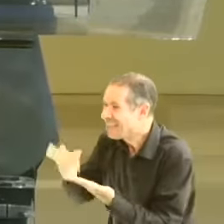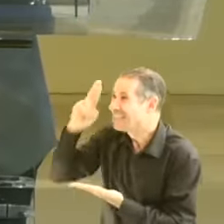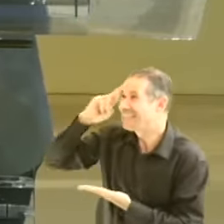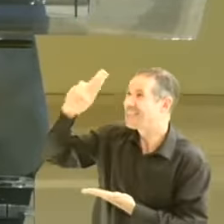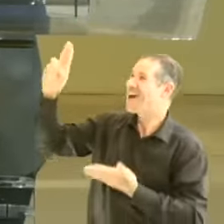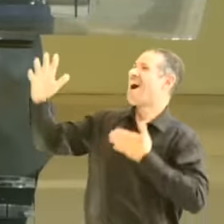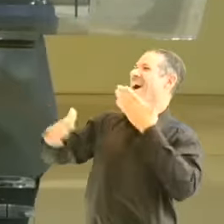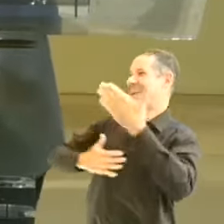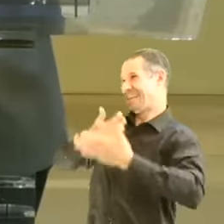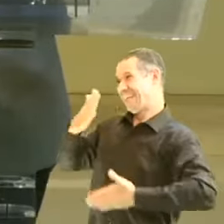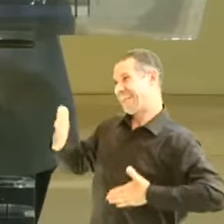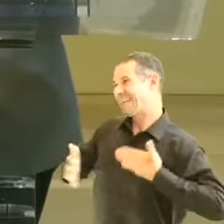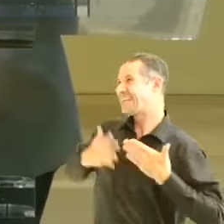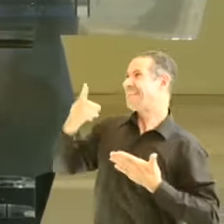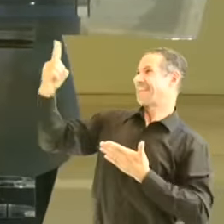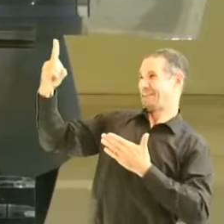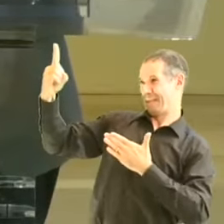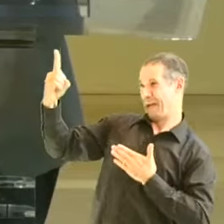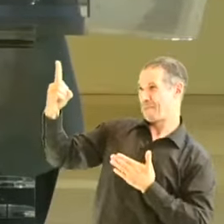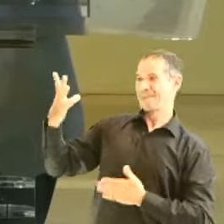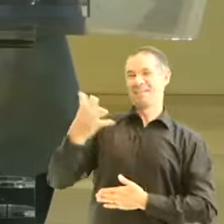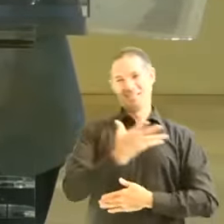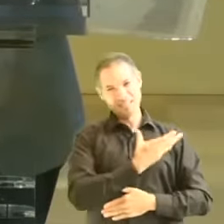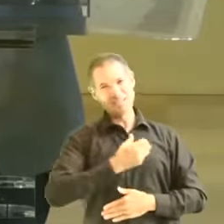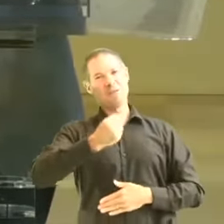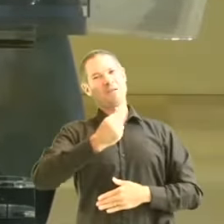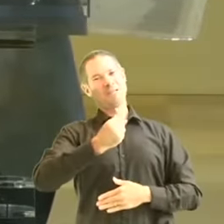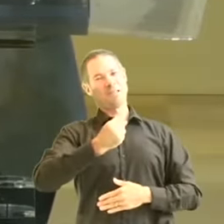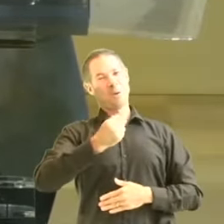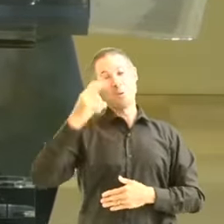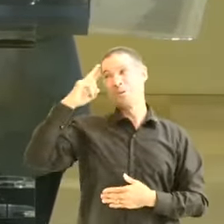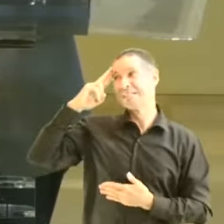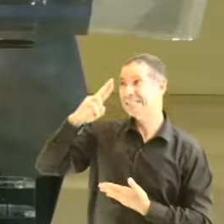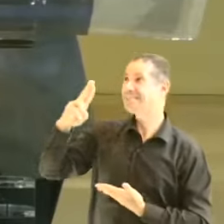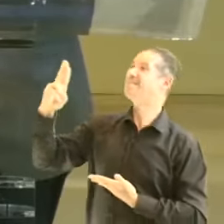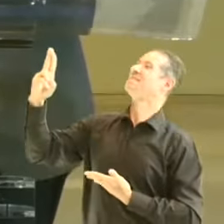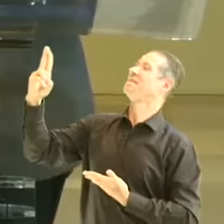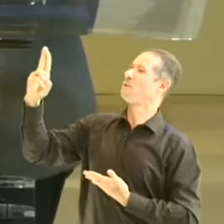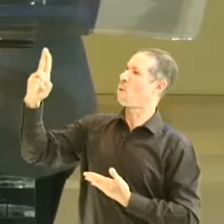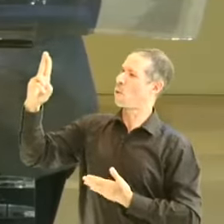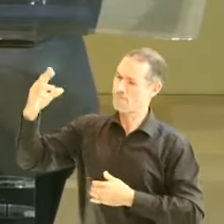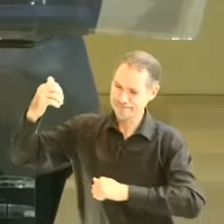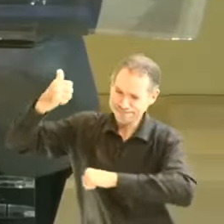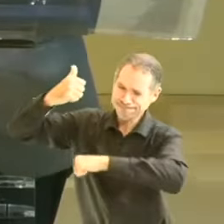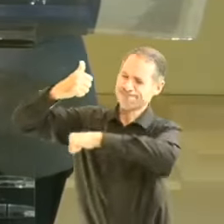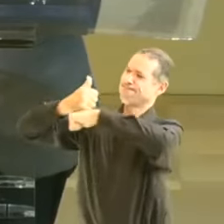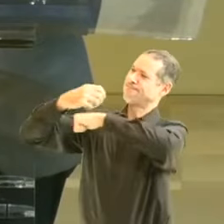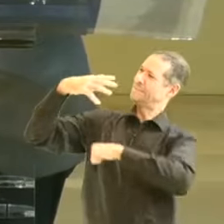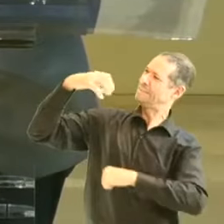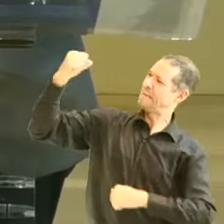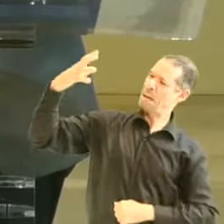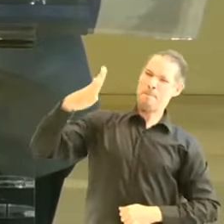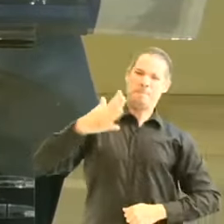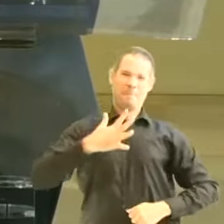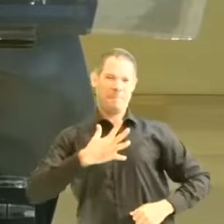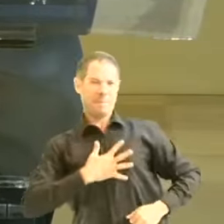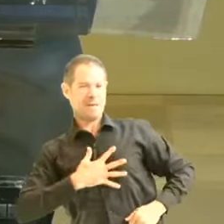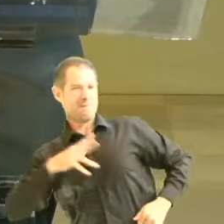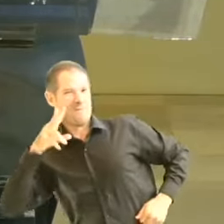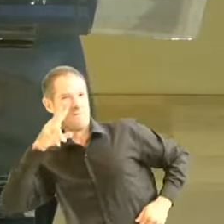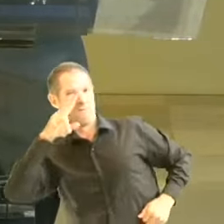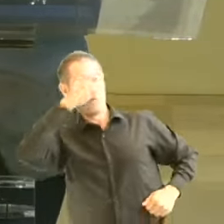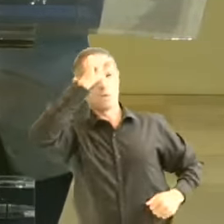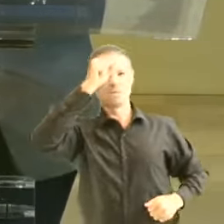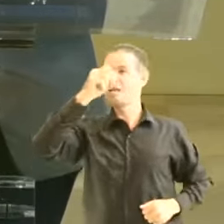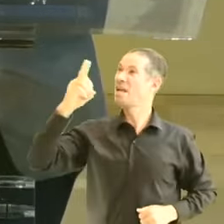me alegrarei no Deus da minha salvação. O Senhor, o soberano, é a minha força, e Ele